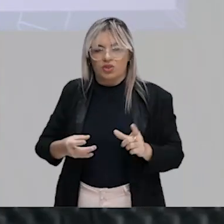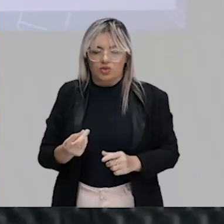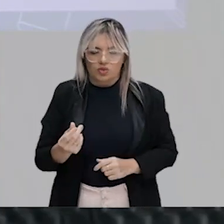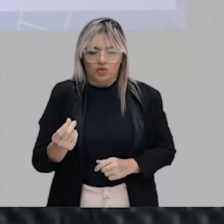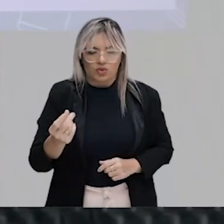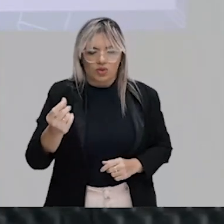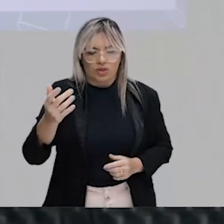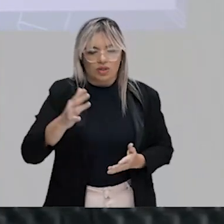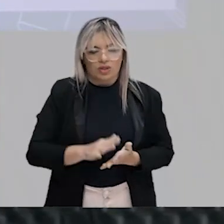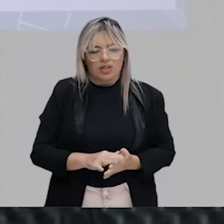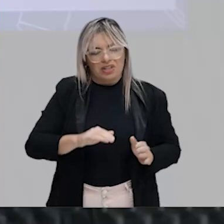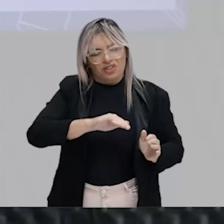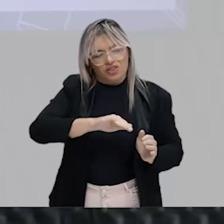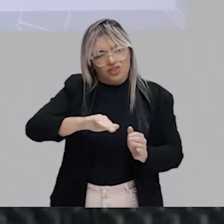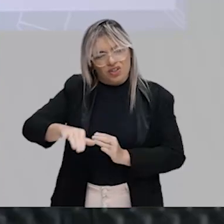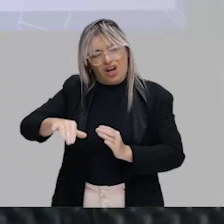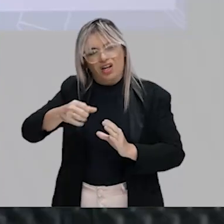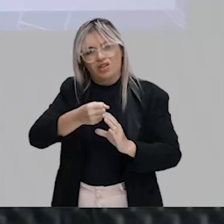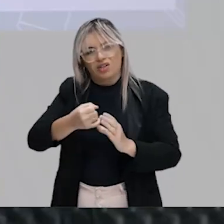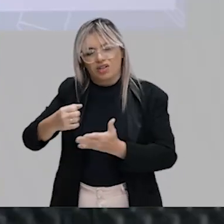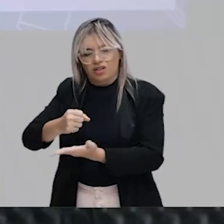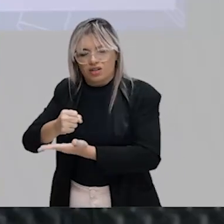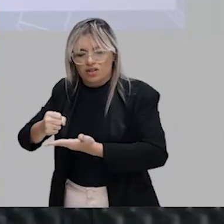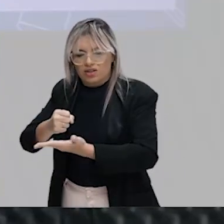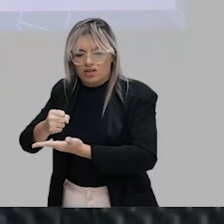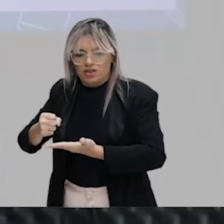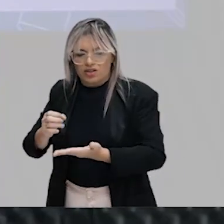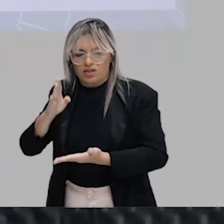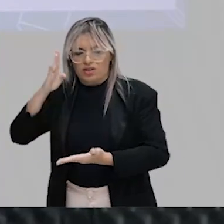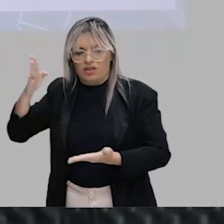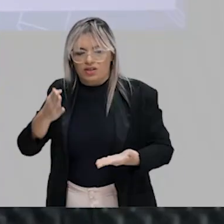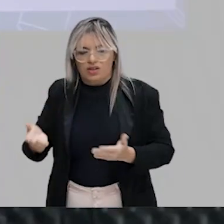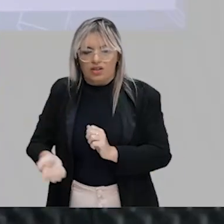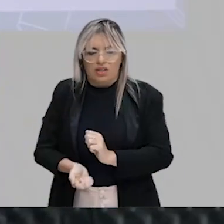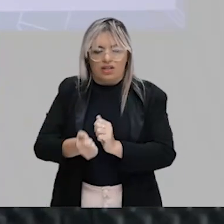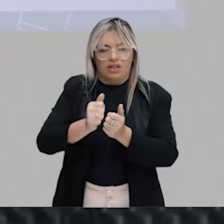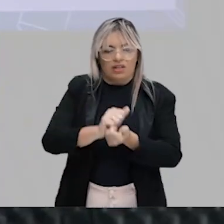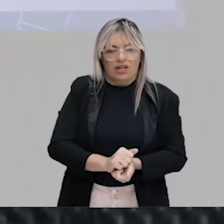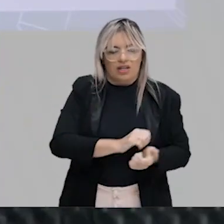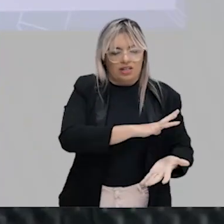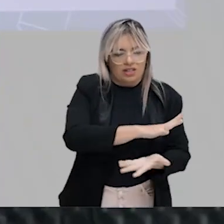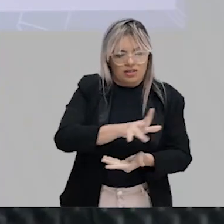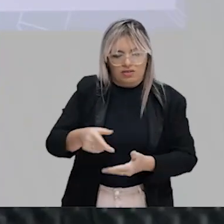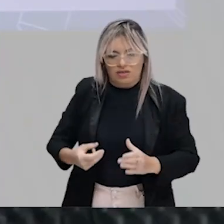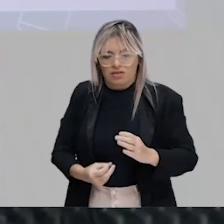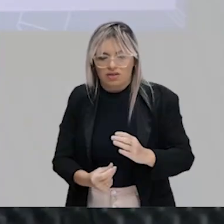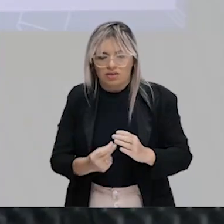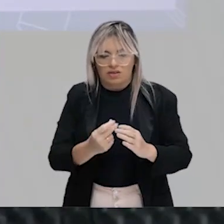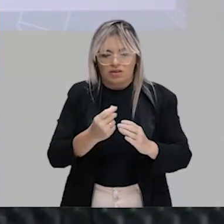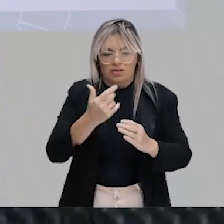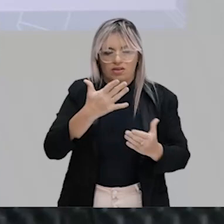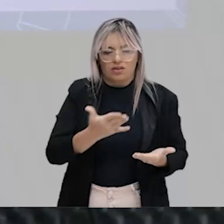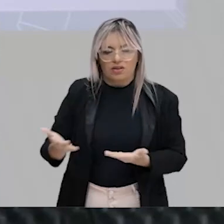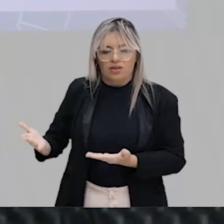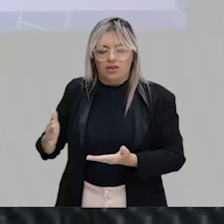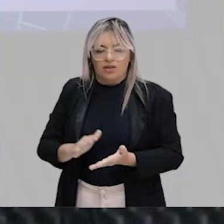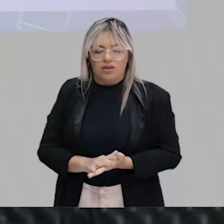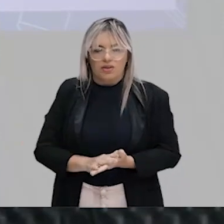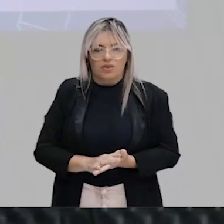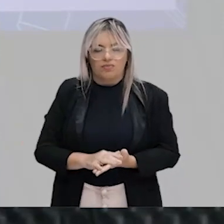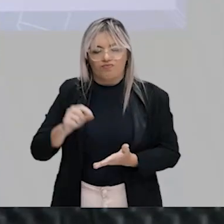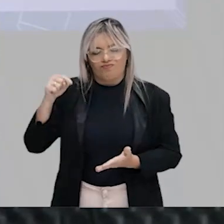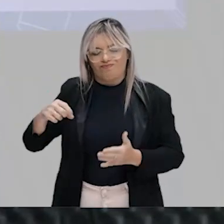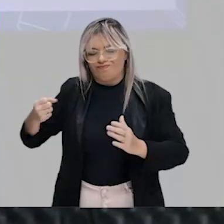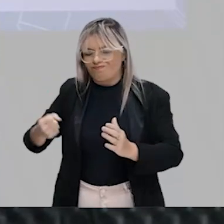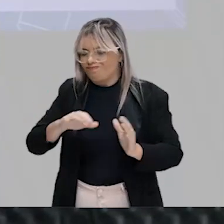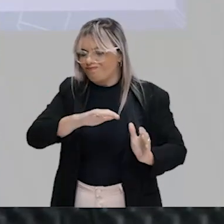características essenciais e benefícios para se adequar ao mundo capitalista. Ele vai ficando em segundo plano diante